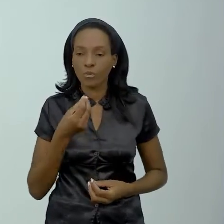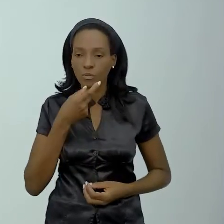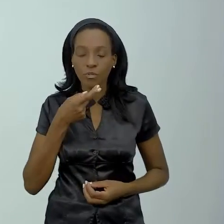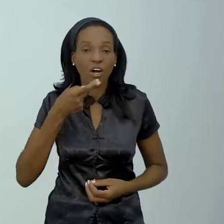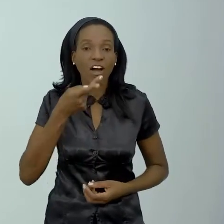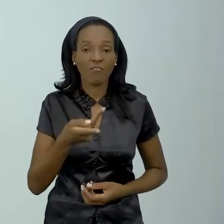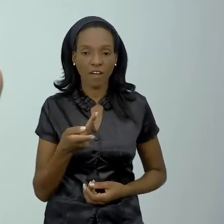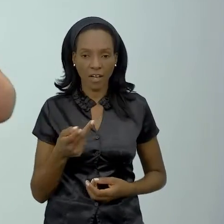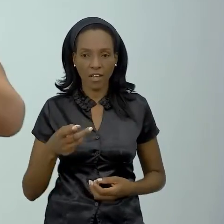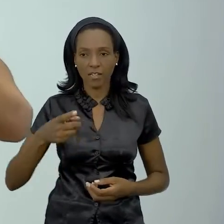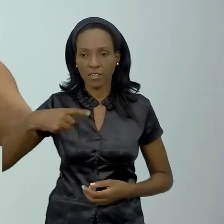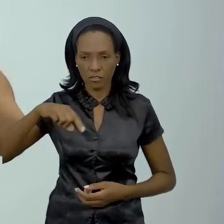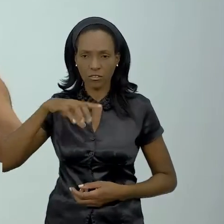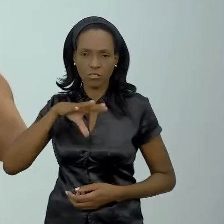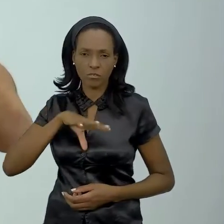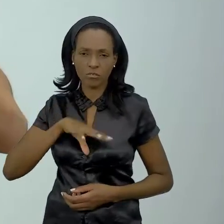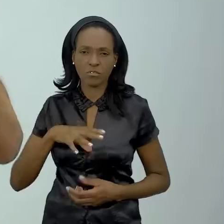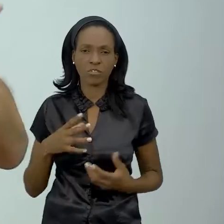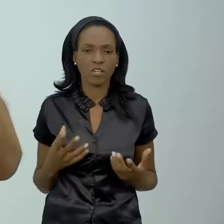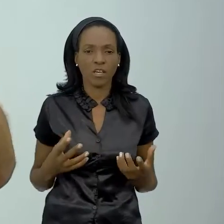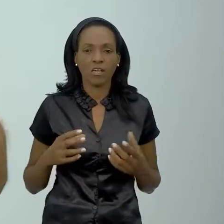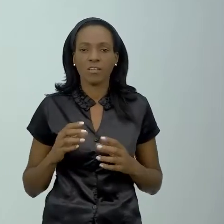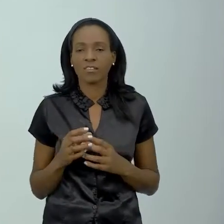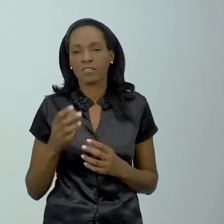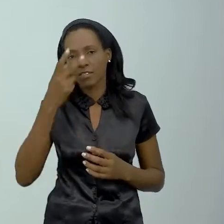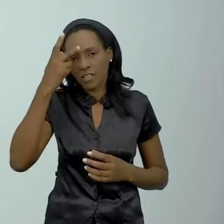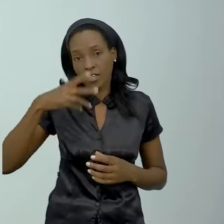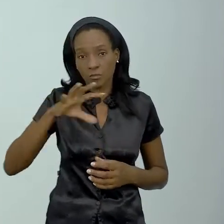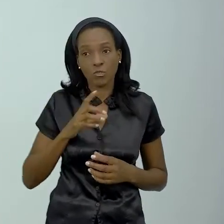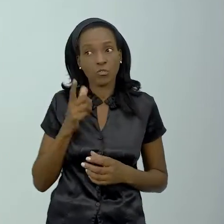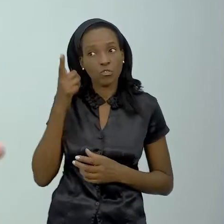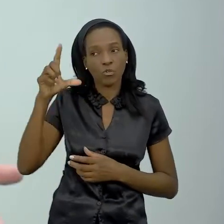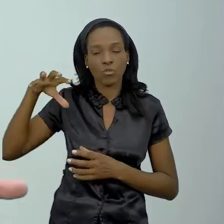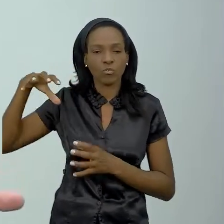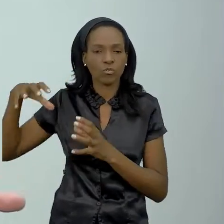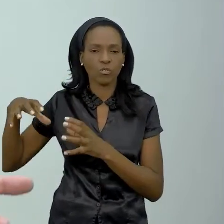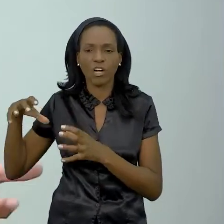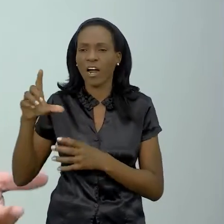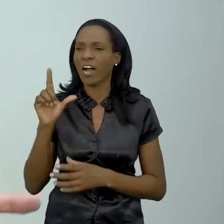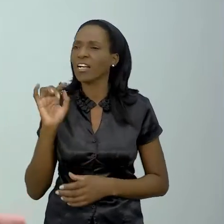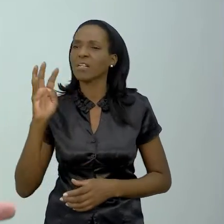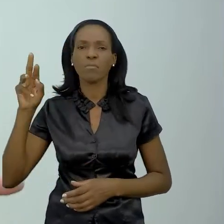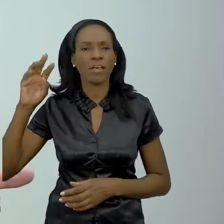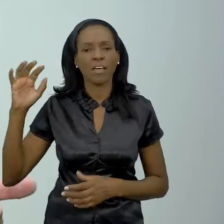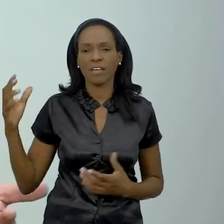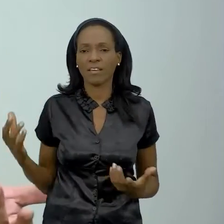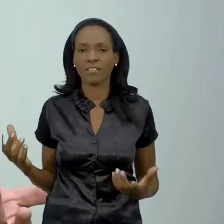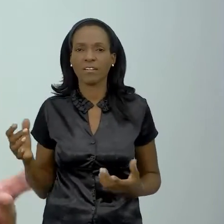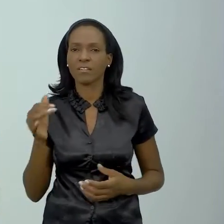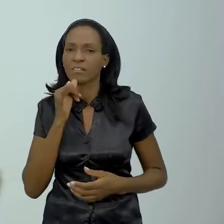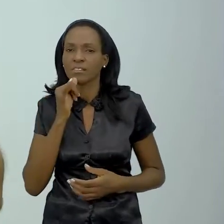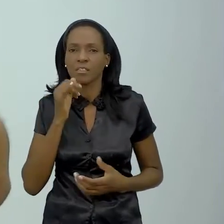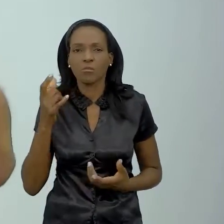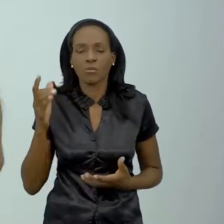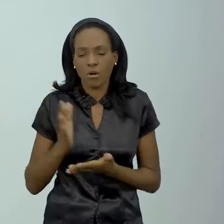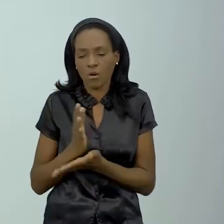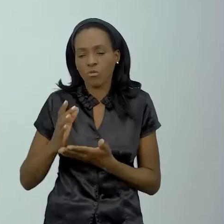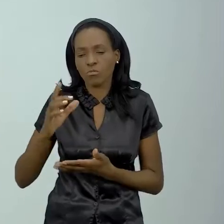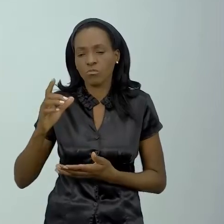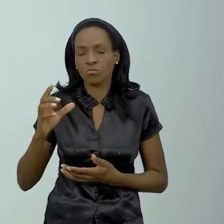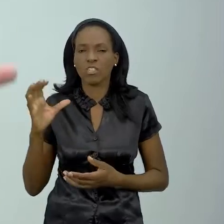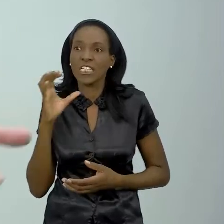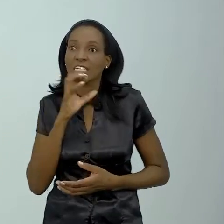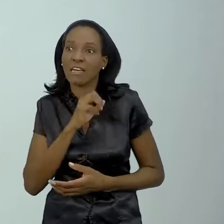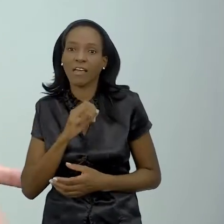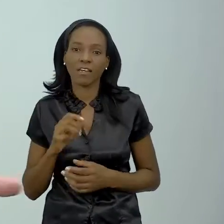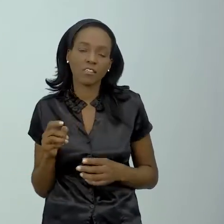mais pro lado do oeste, assim, da Península Ibérica, aquele pessoal ali, é um lugar muito mais quente do que onde é a Alemanha, por exemplo, né? Então o